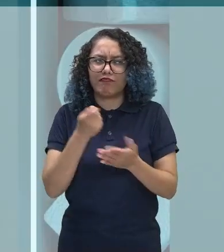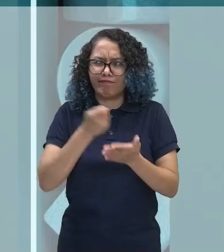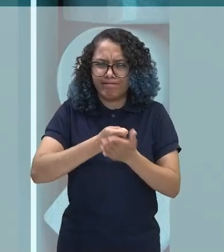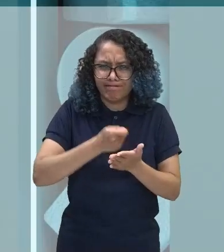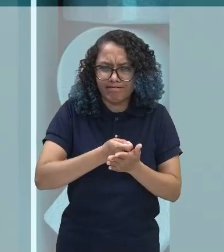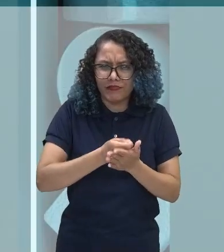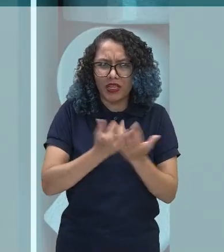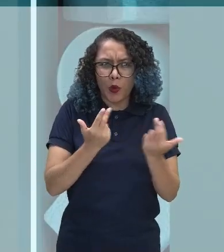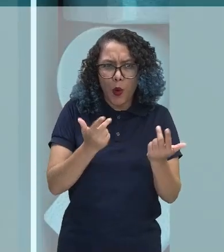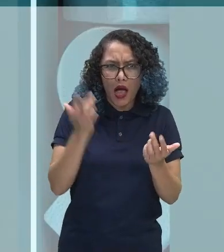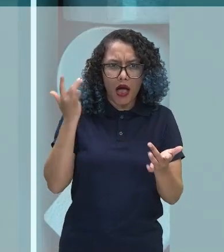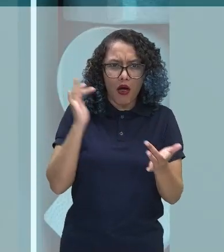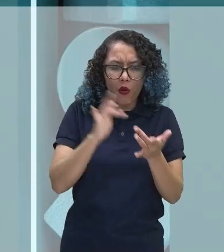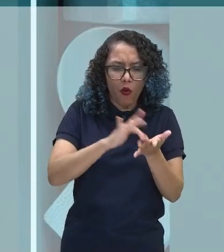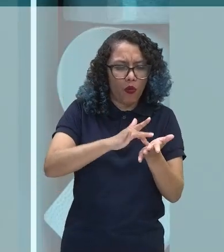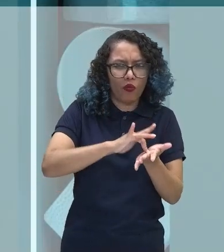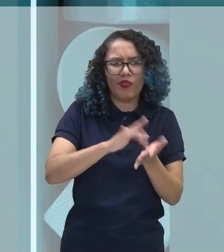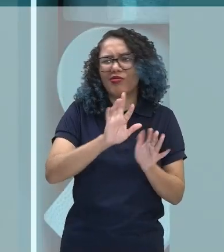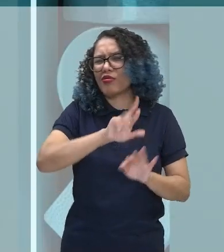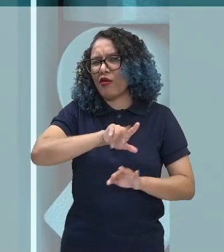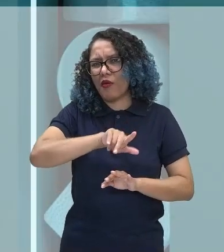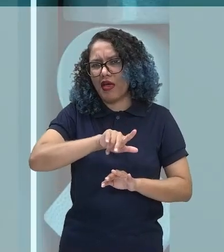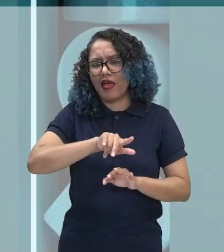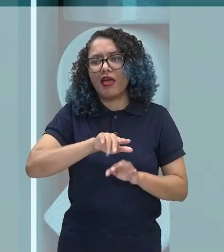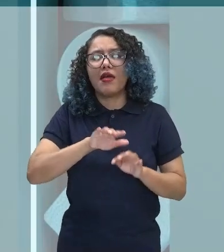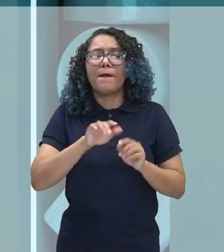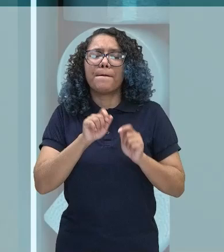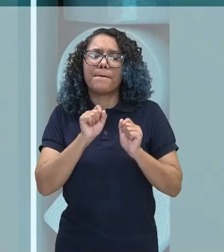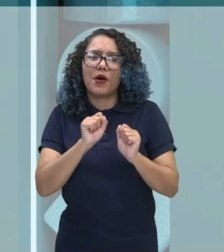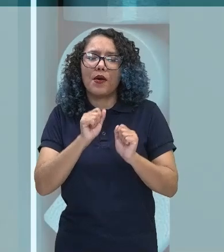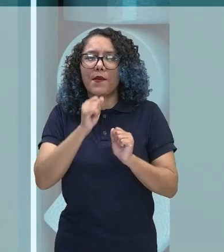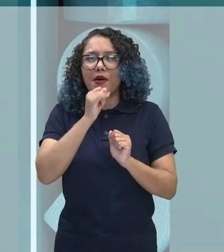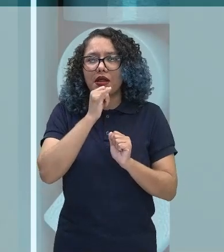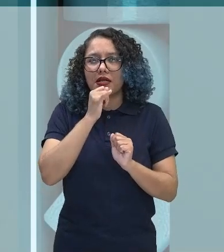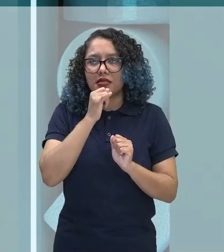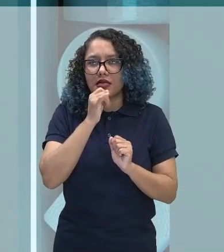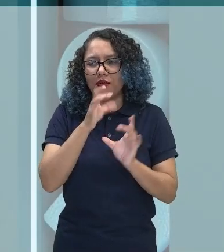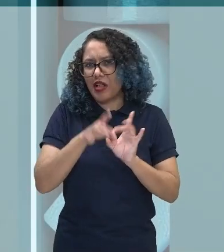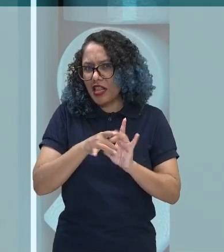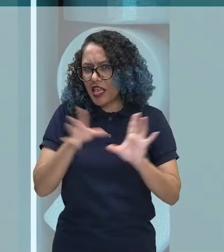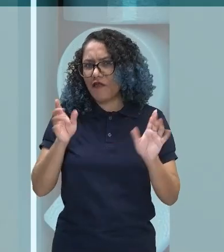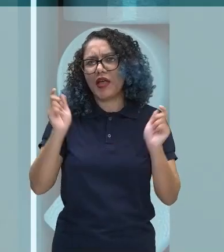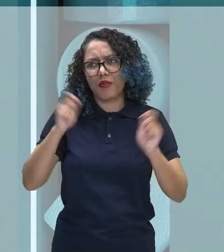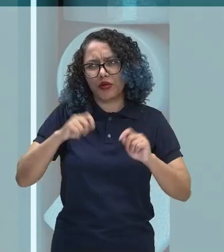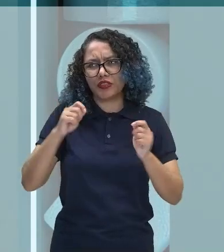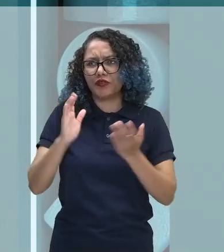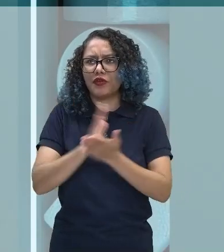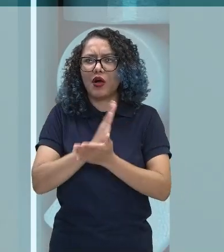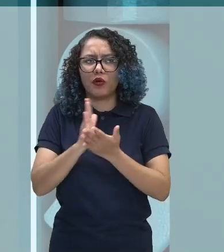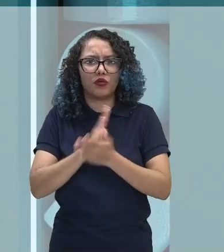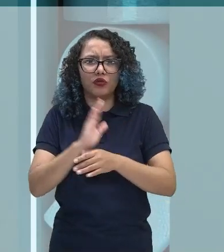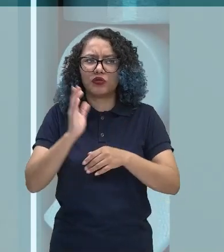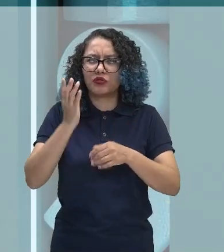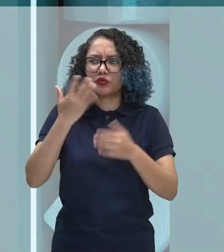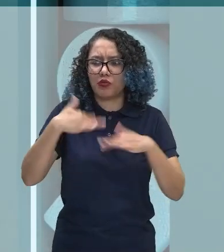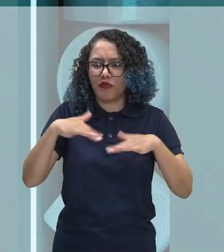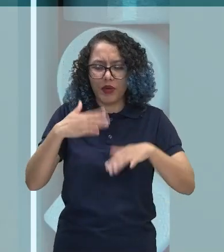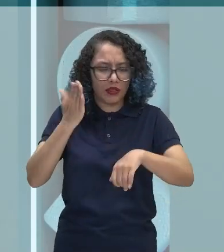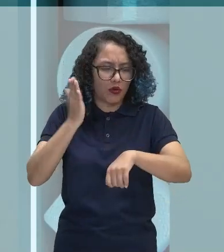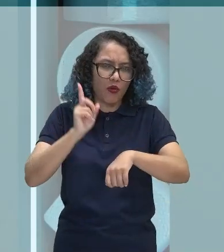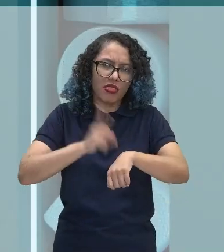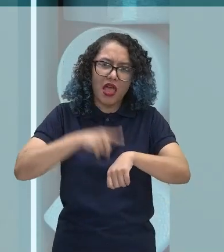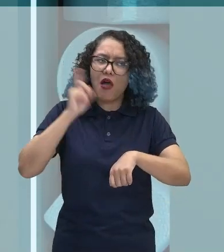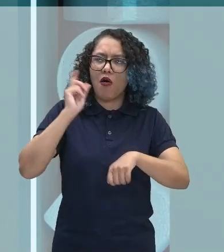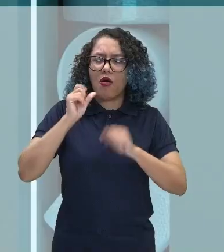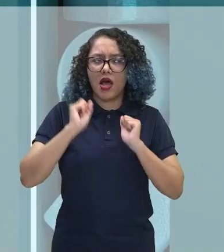Então, os bailarinos, eles podem ali improvisar alguns movimentos, olhando a natureza, e não